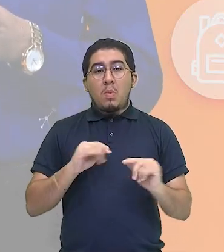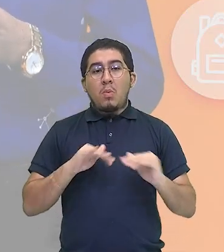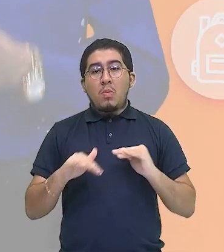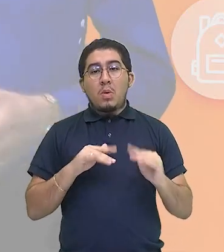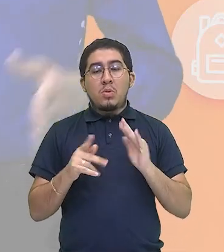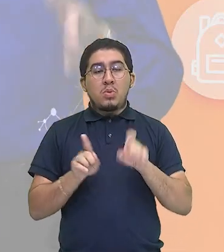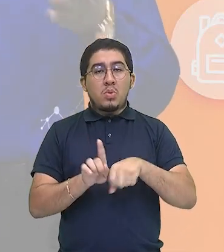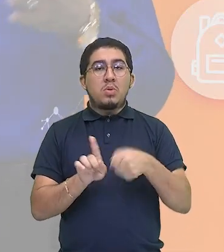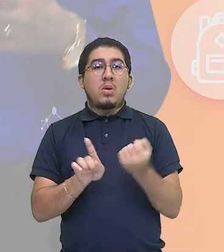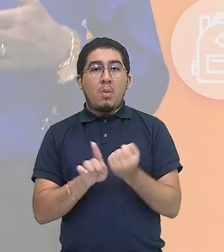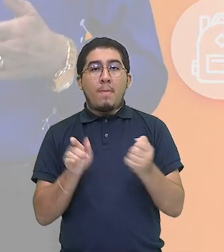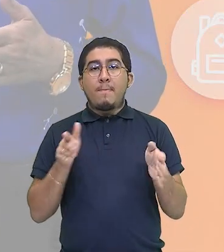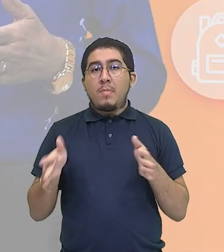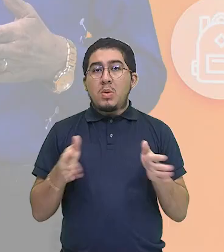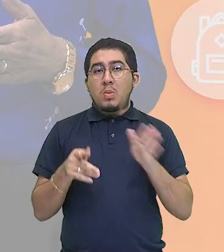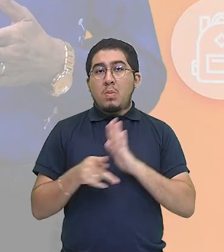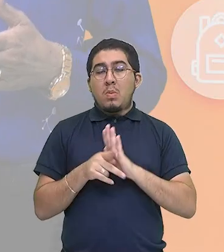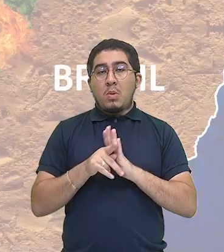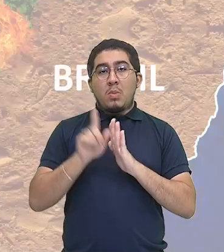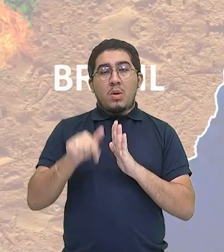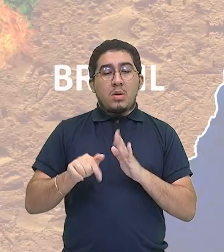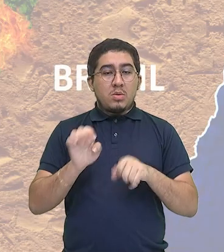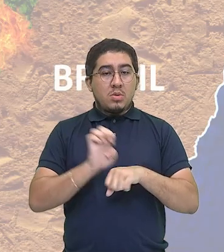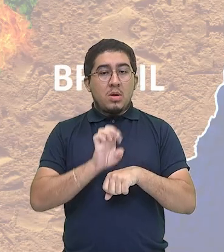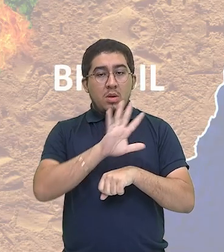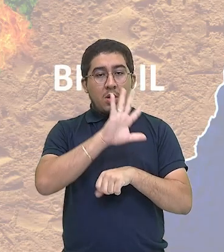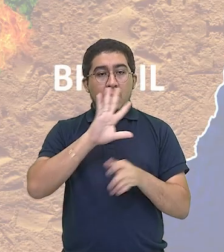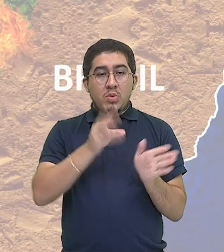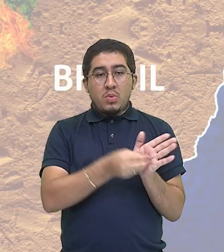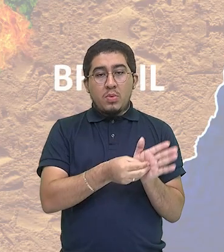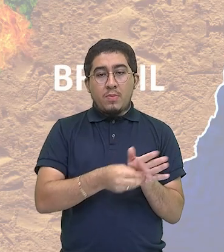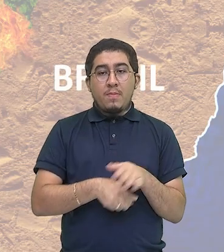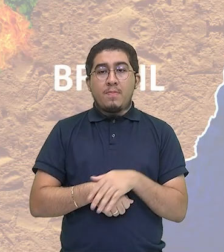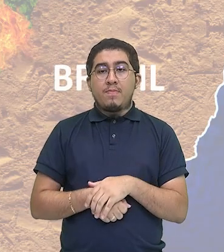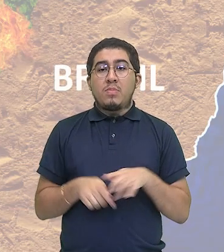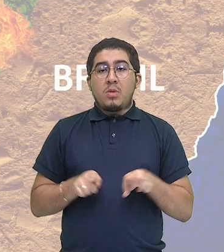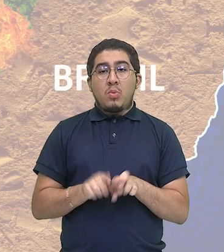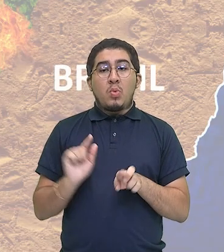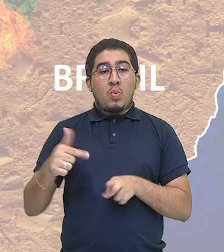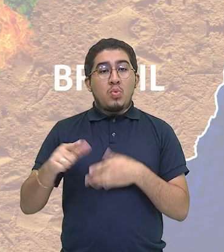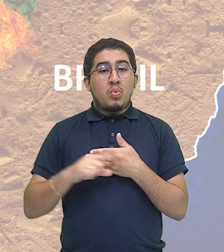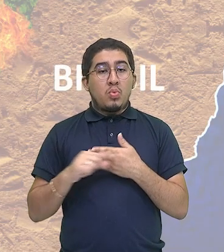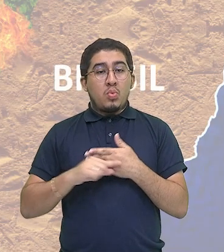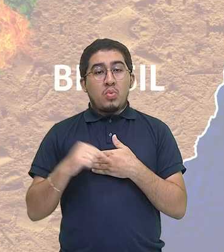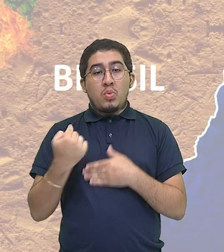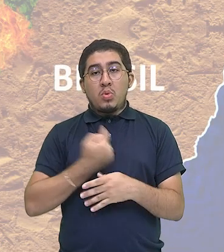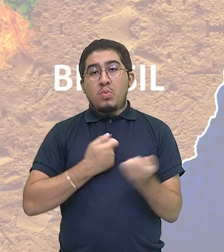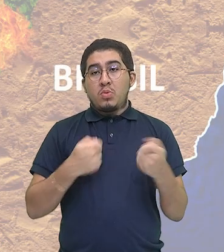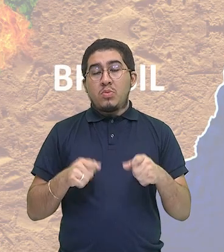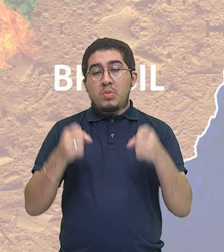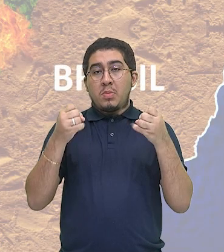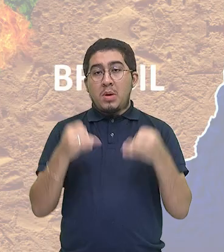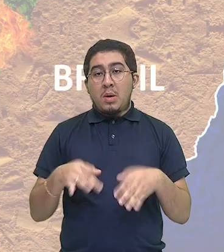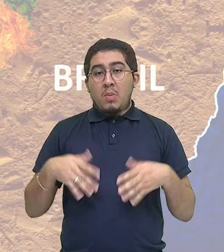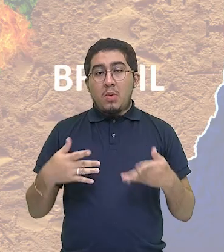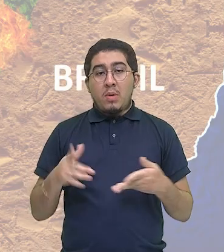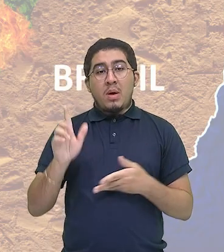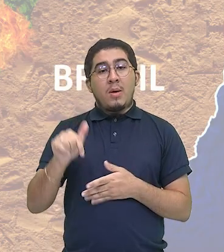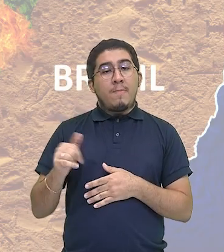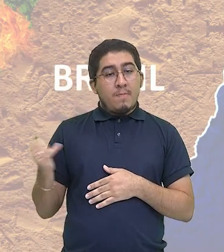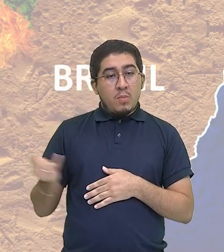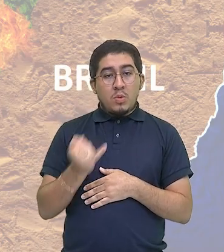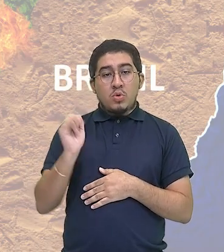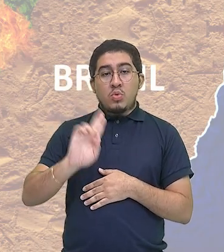movimentos sociais aqui na Amazônia. Um outro autor que nós podemos trazer para vocês, que é Chaves